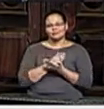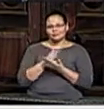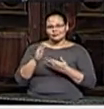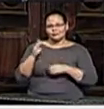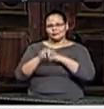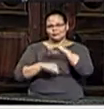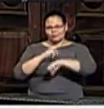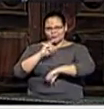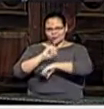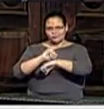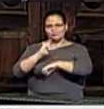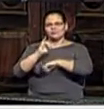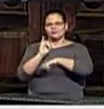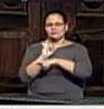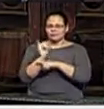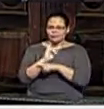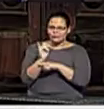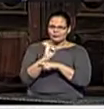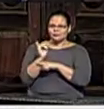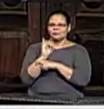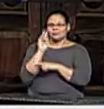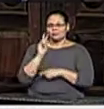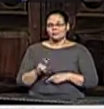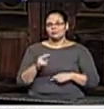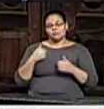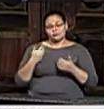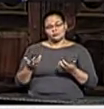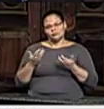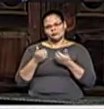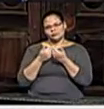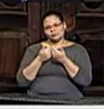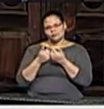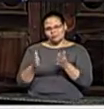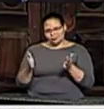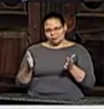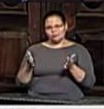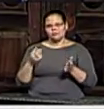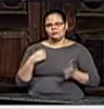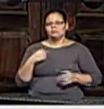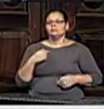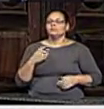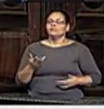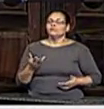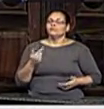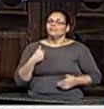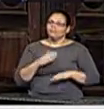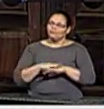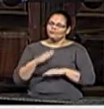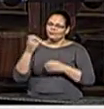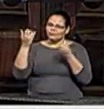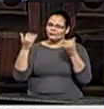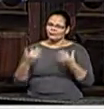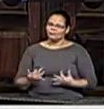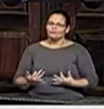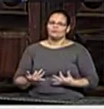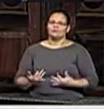pelas redes sociais. Eu quero iniciar a minha intervenção